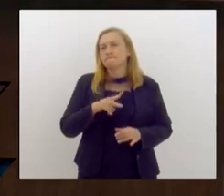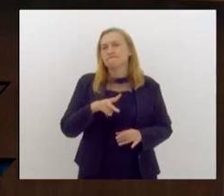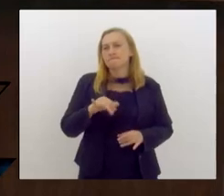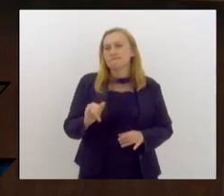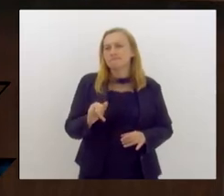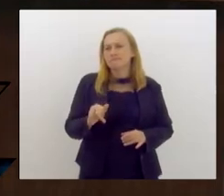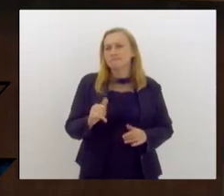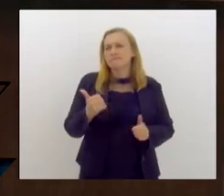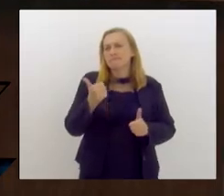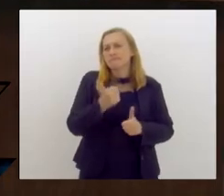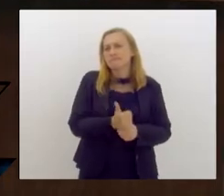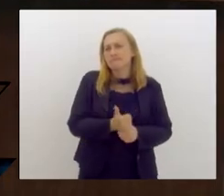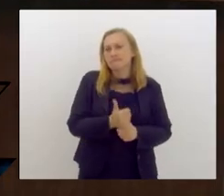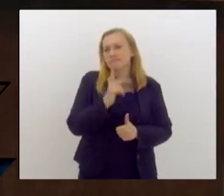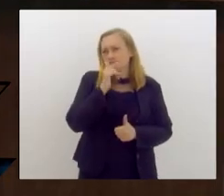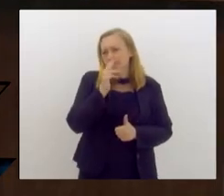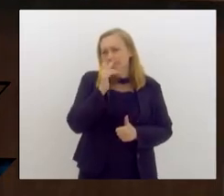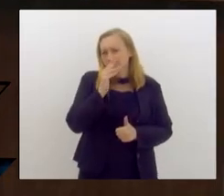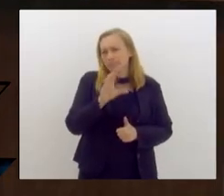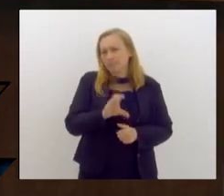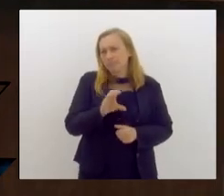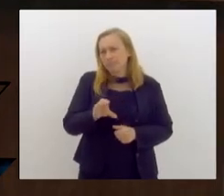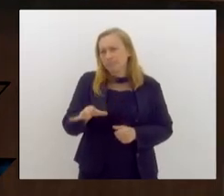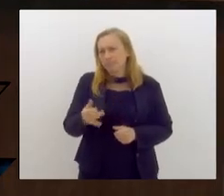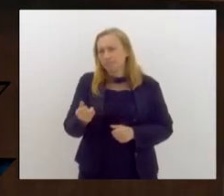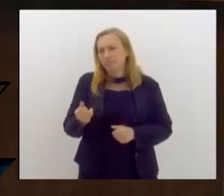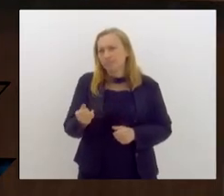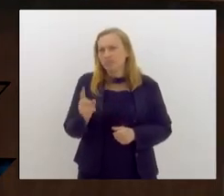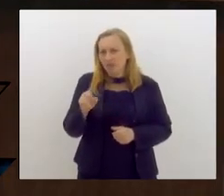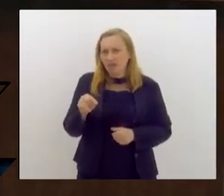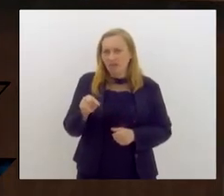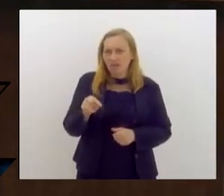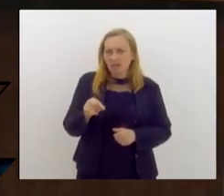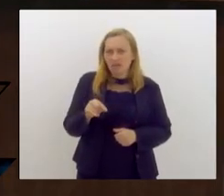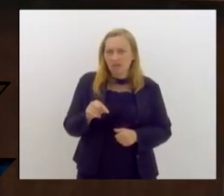o substitutivo da CCJ. É isso?